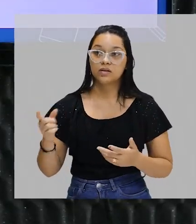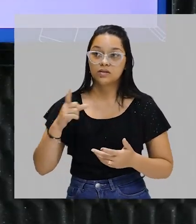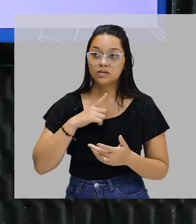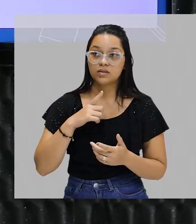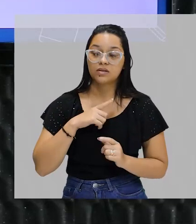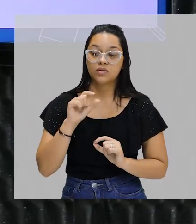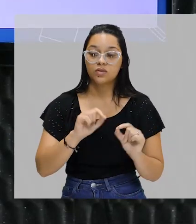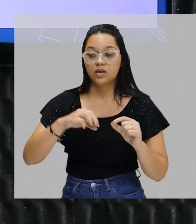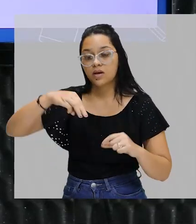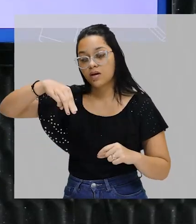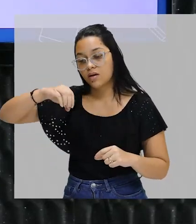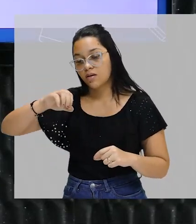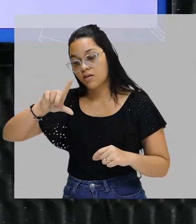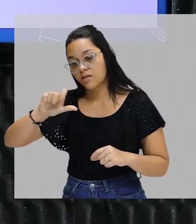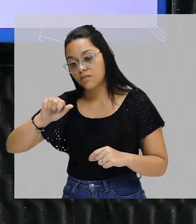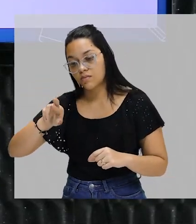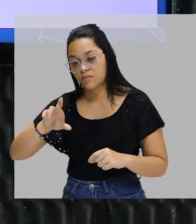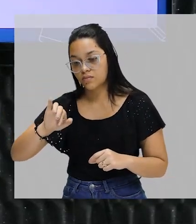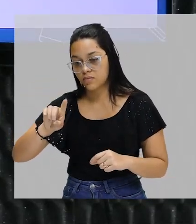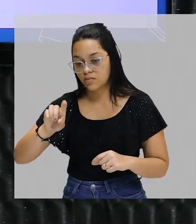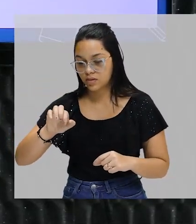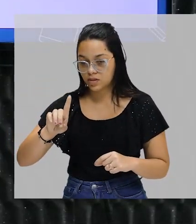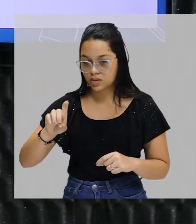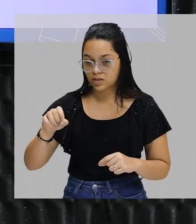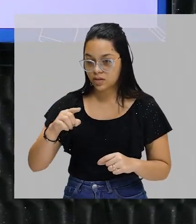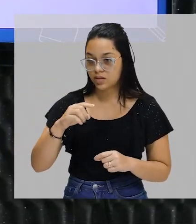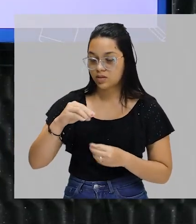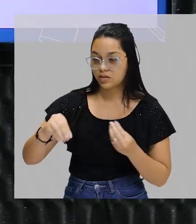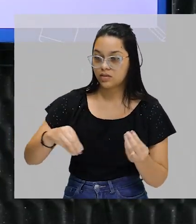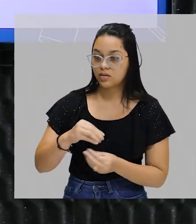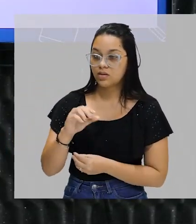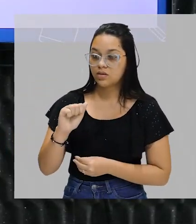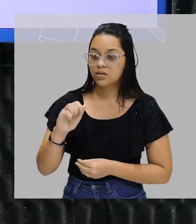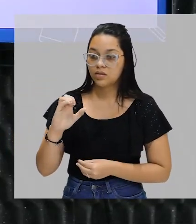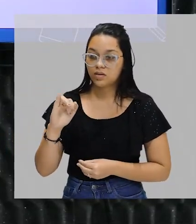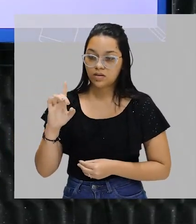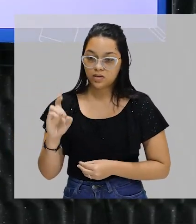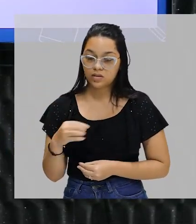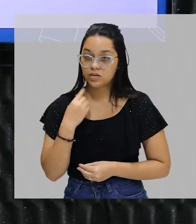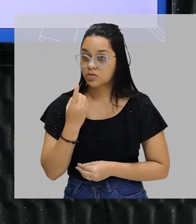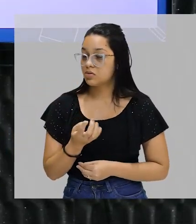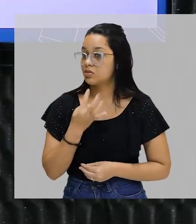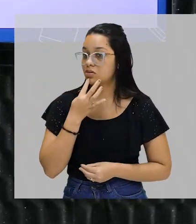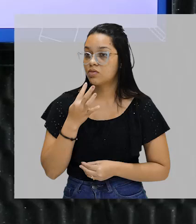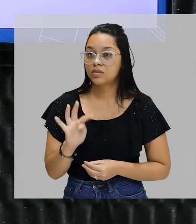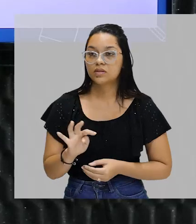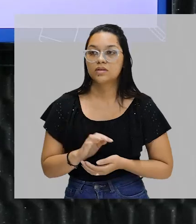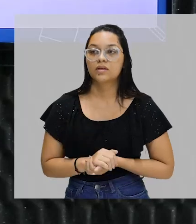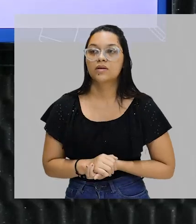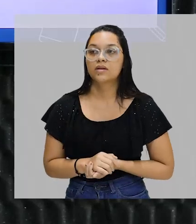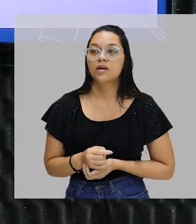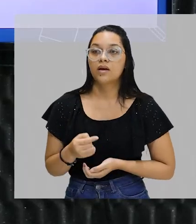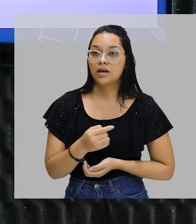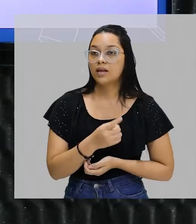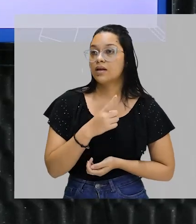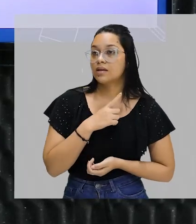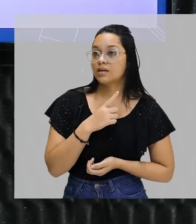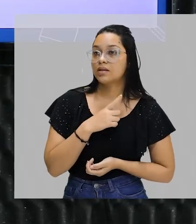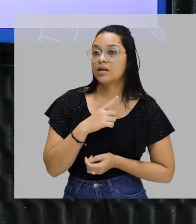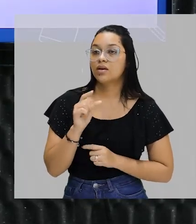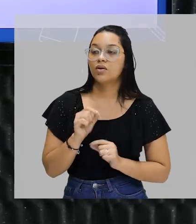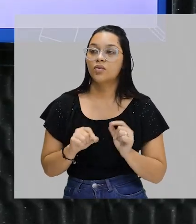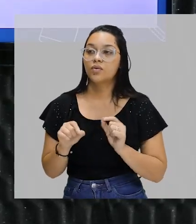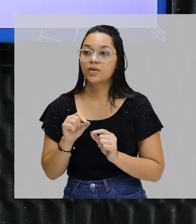é a molaridade daquela solução de ácido que a gente não conhecia. Então, aquela solução é